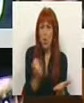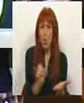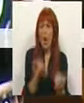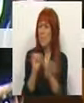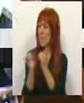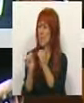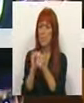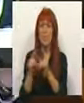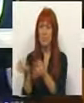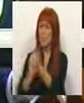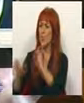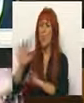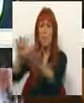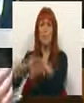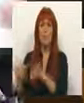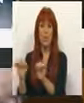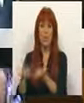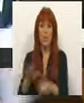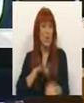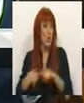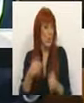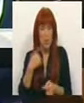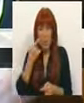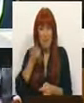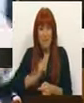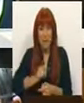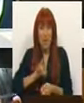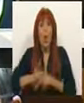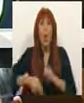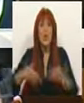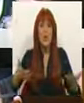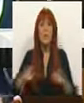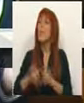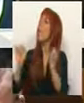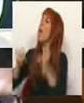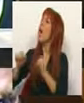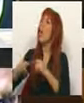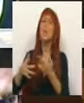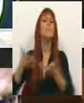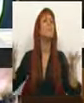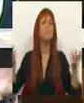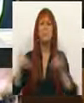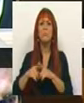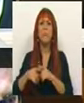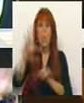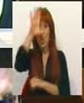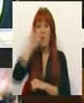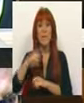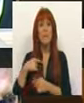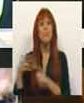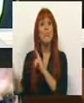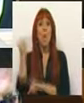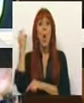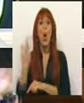nenhum documento que tenha sido remetido ao Parlamento, os deputados não têm conhecimento daquilo que terá sido o acordo a que o Governo